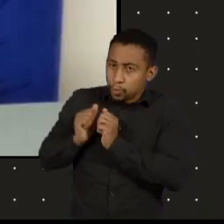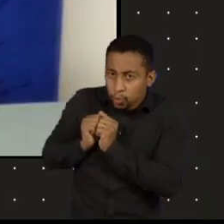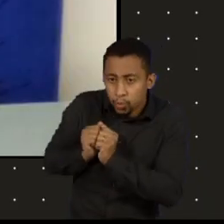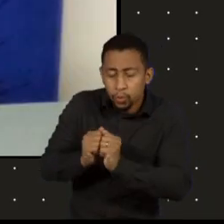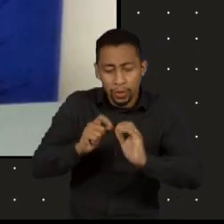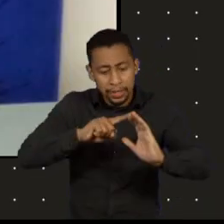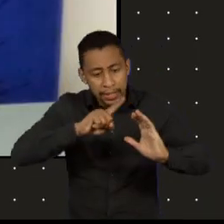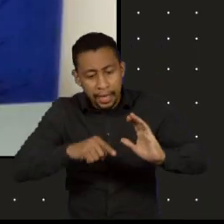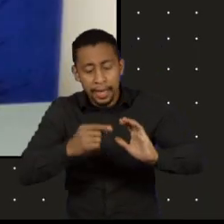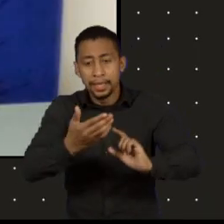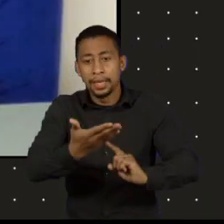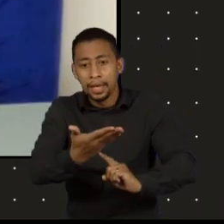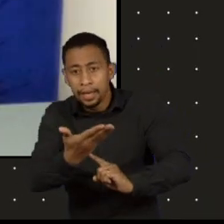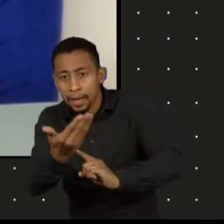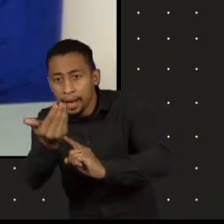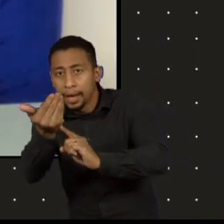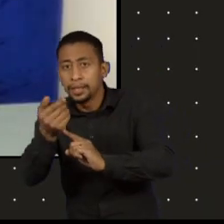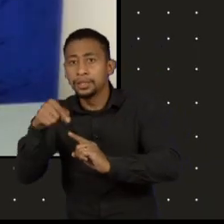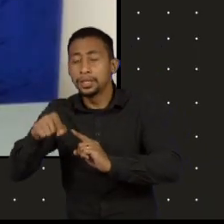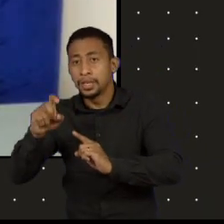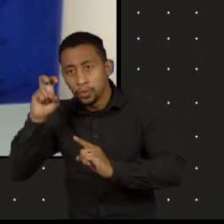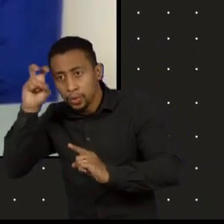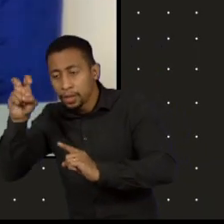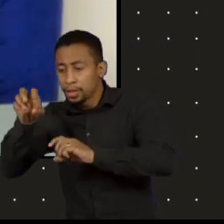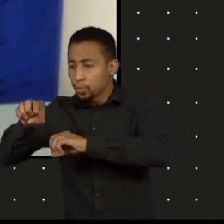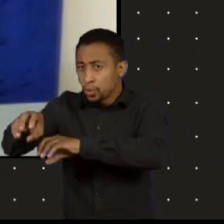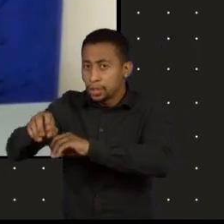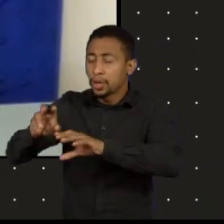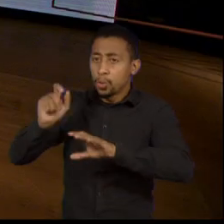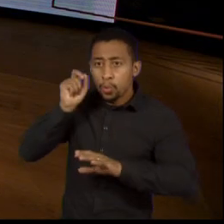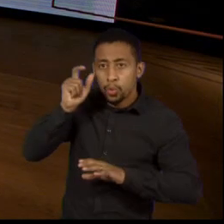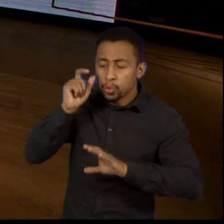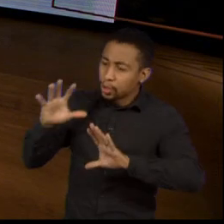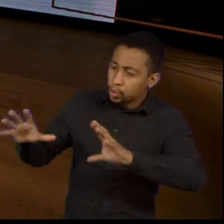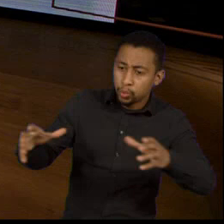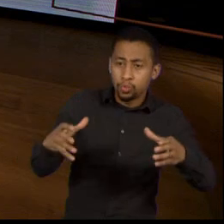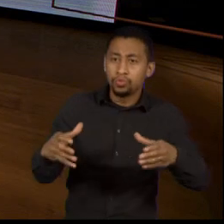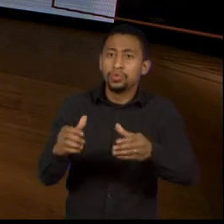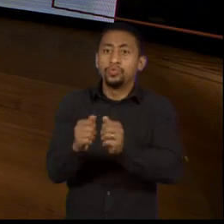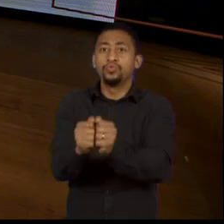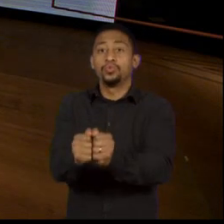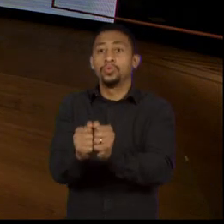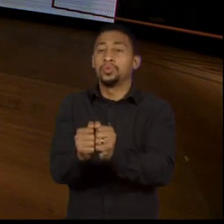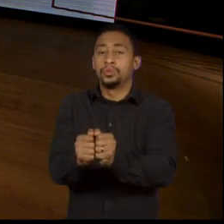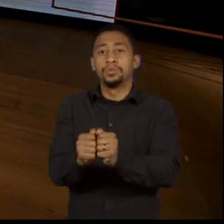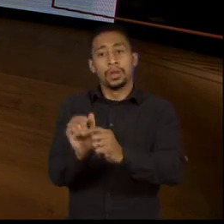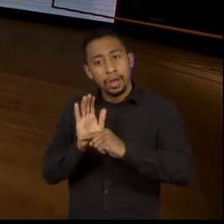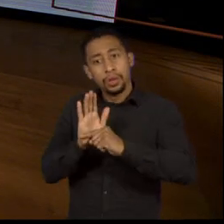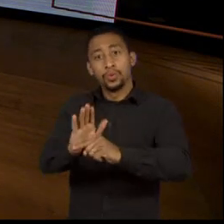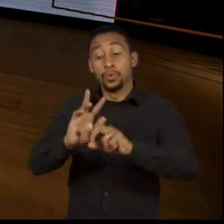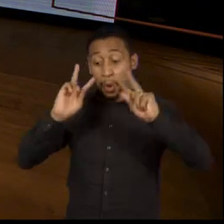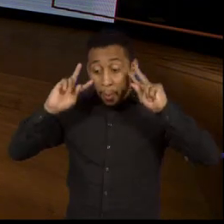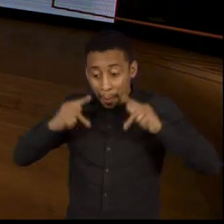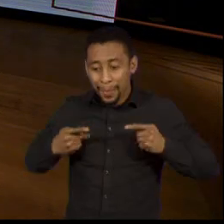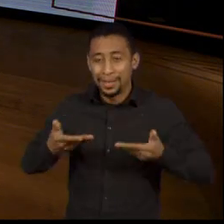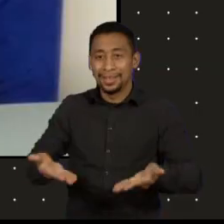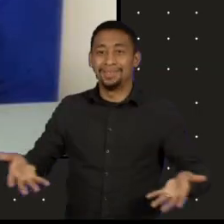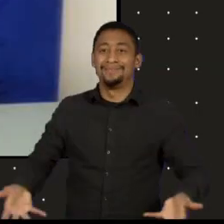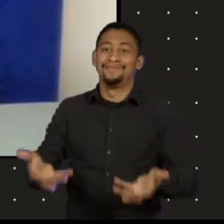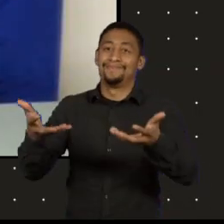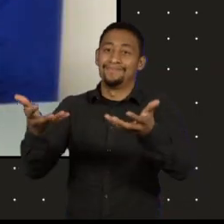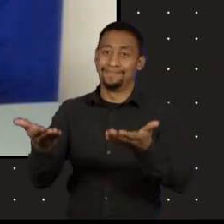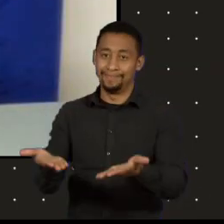com a arte, né, com a inteligência, com a educação, com a cultura. Esses pilares são os pilares da humanidade, pelo amor de